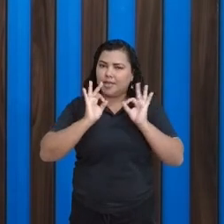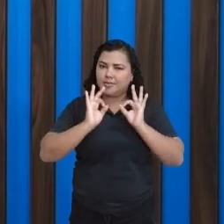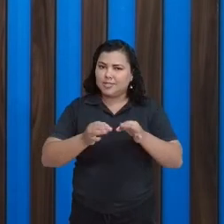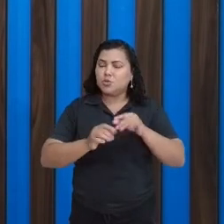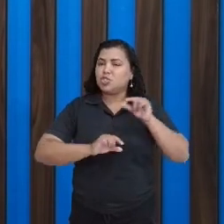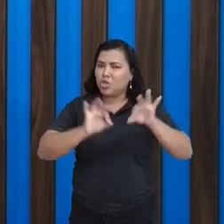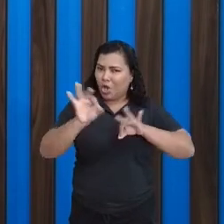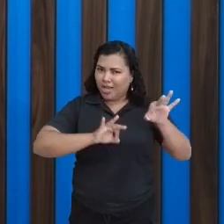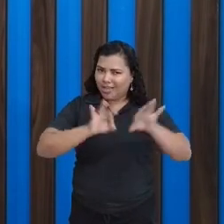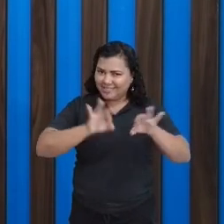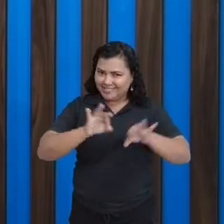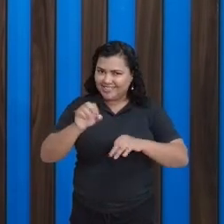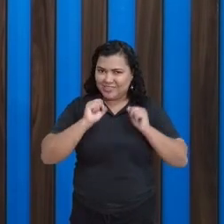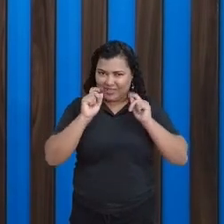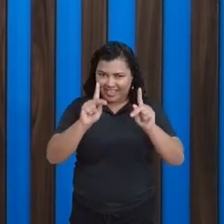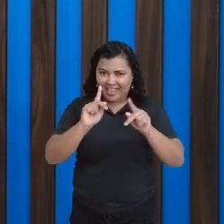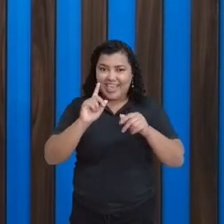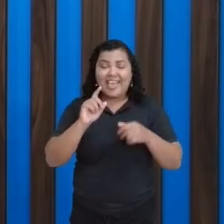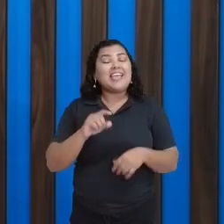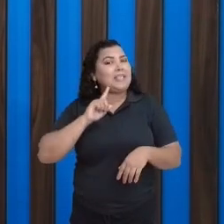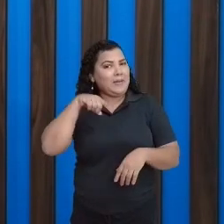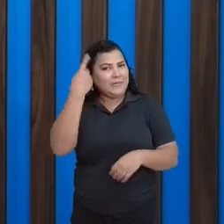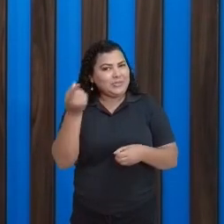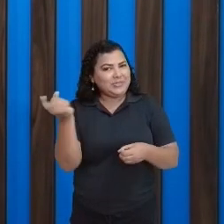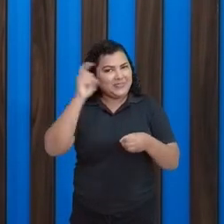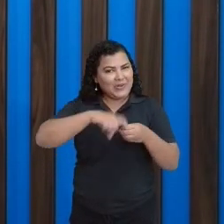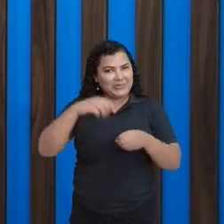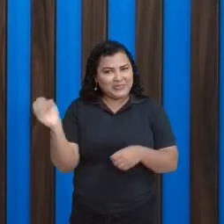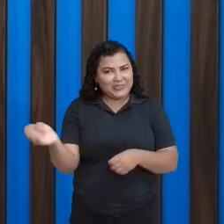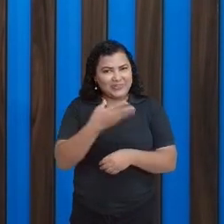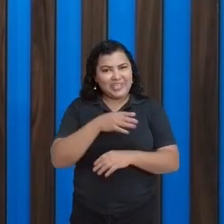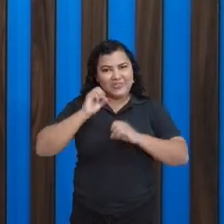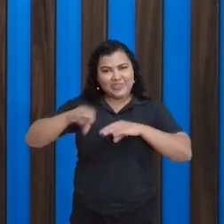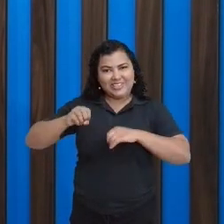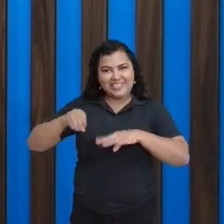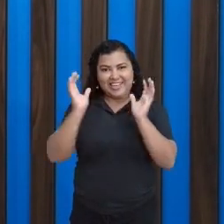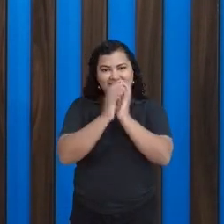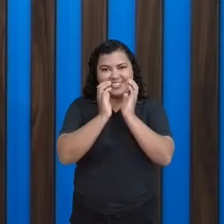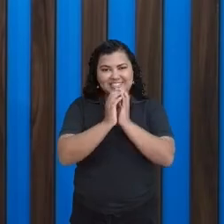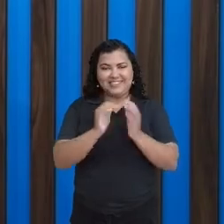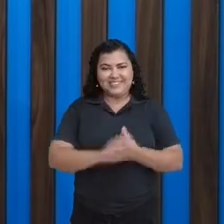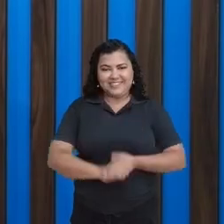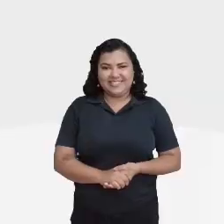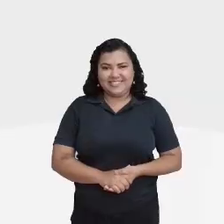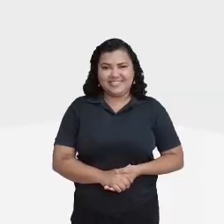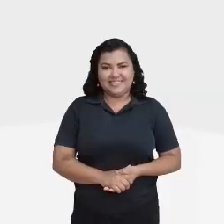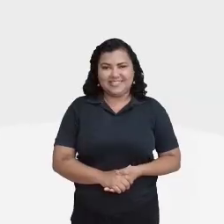aulas. Em breve, eu volto com mais novidades do Educa Recife. Até já!